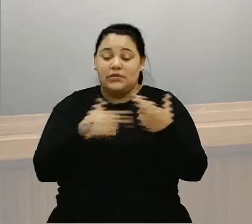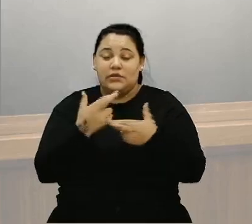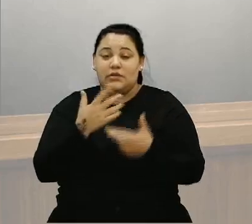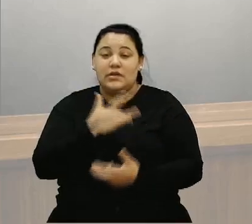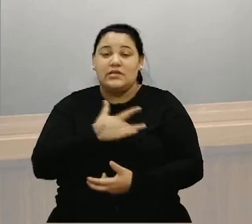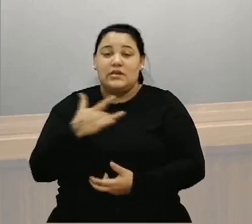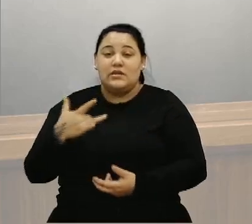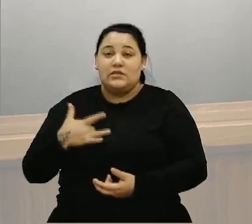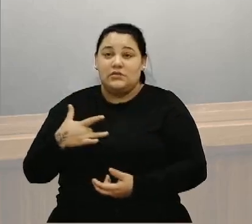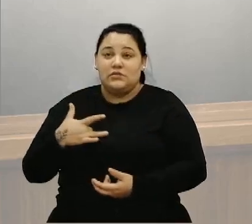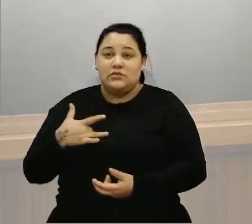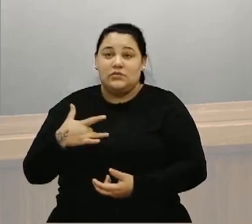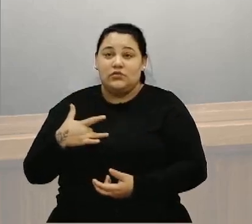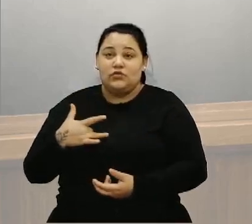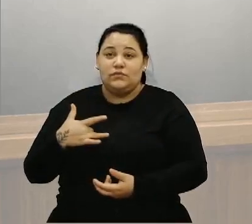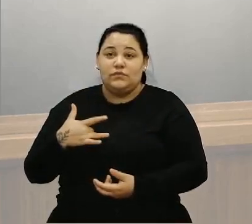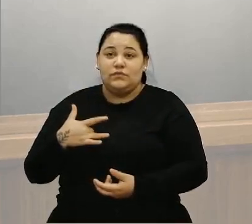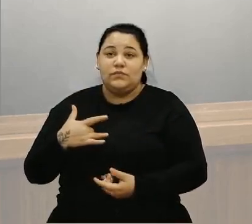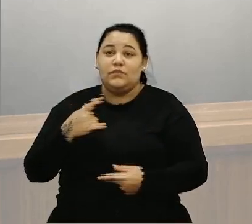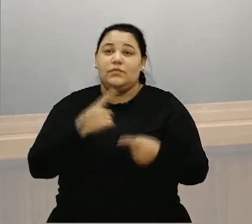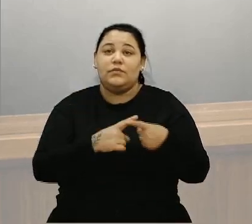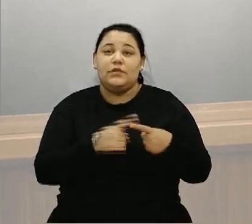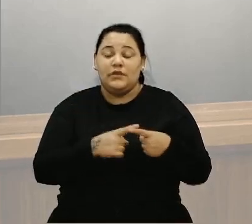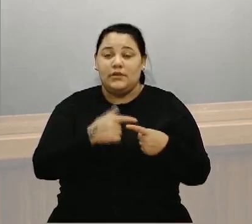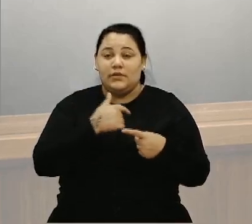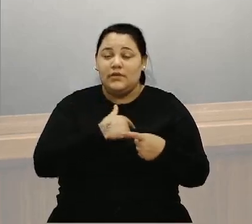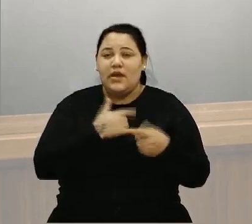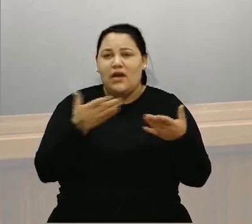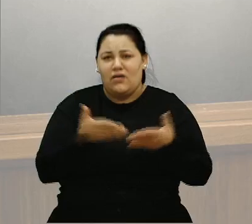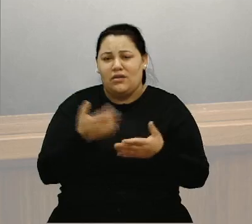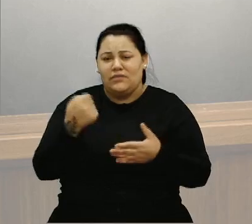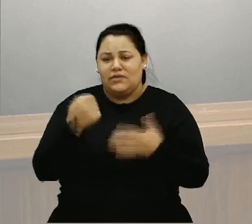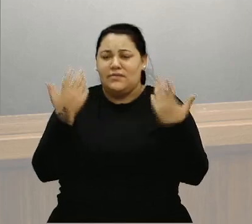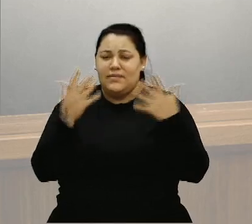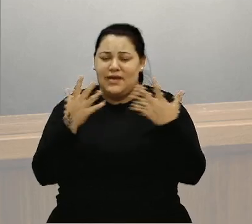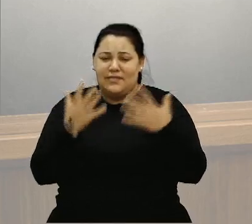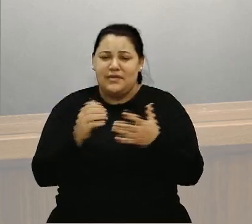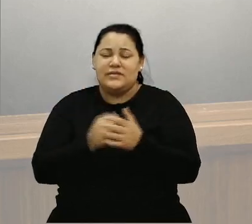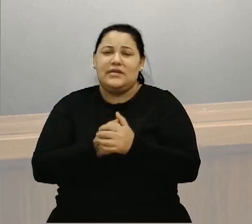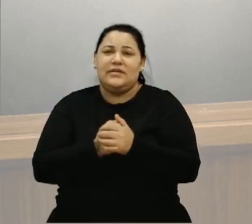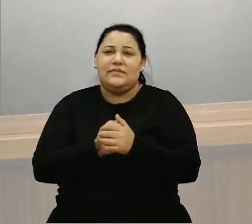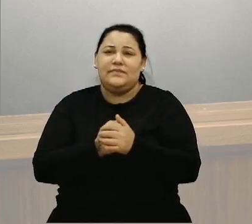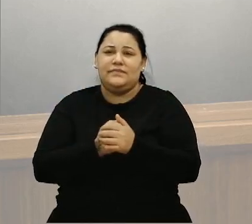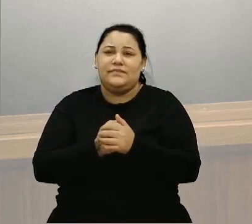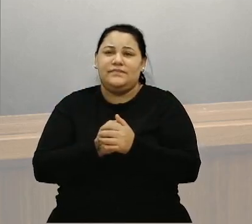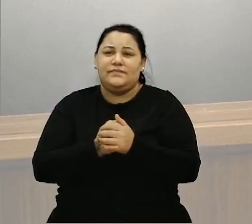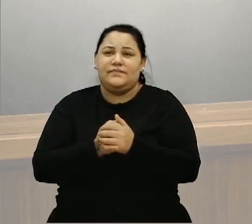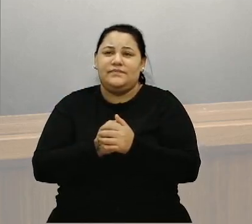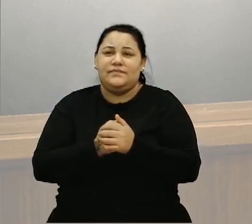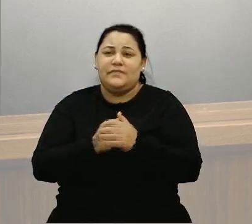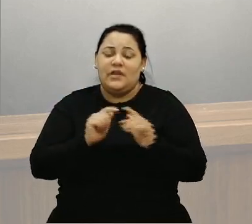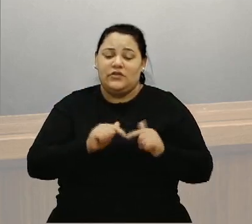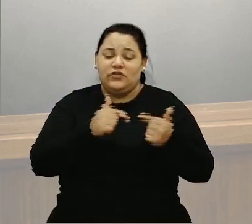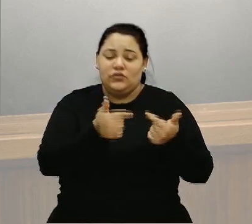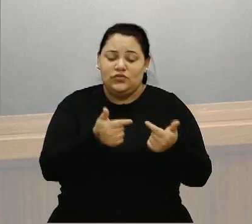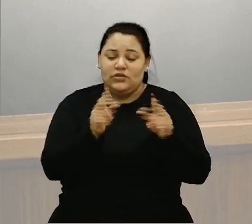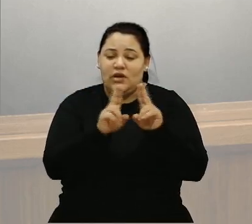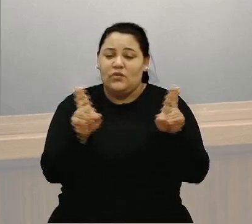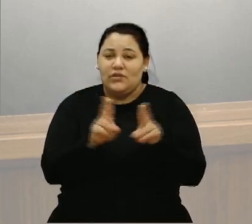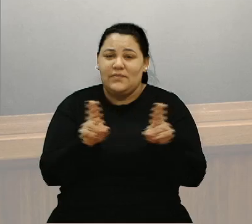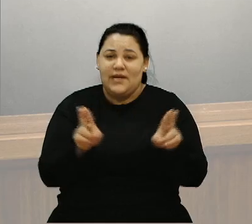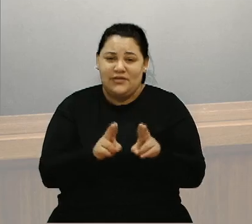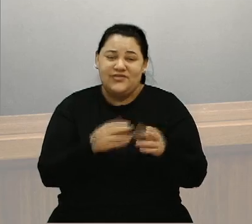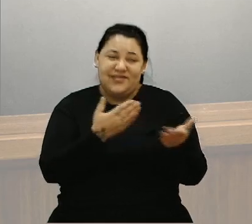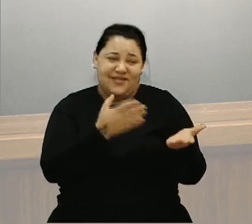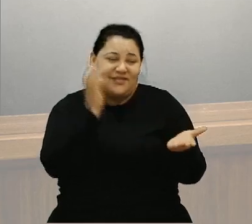que pese, acho que tem que parabenizar essa ação da Unimed, vereador Cadore, mas nós temos